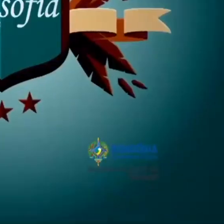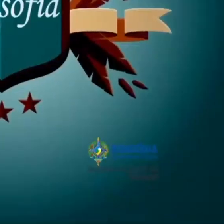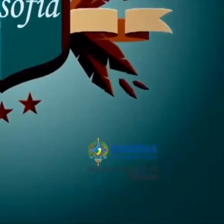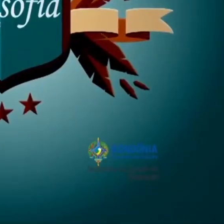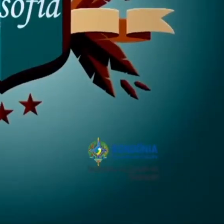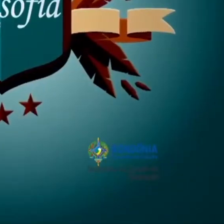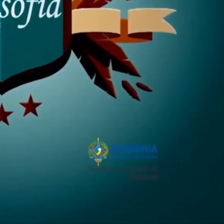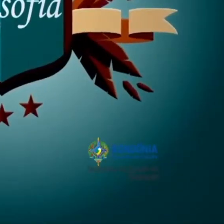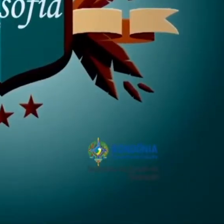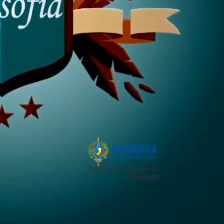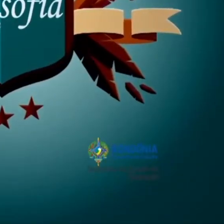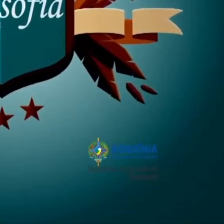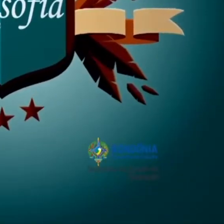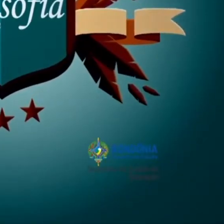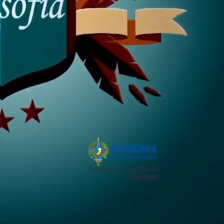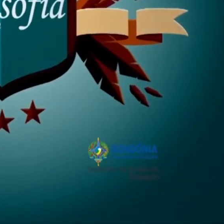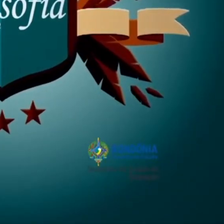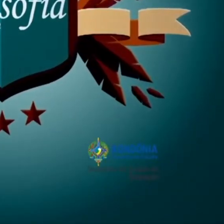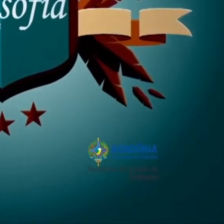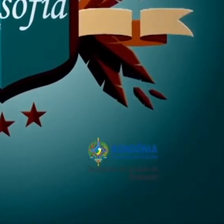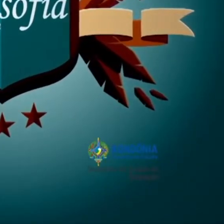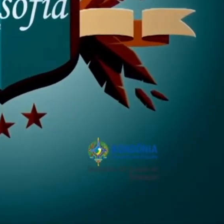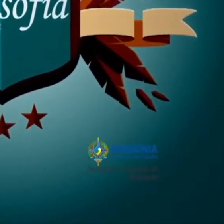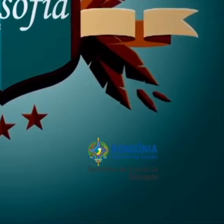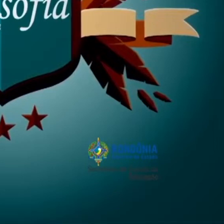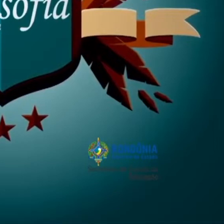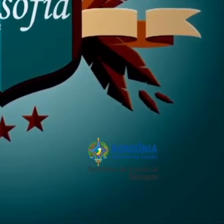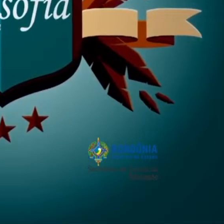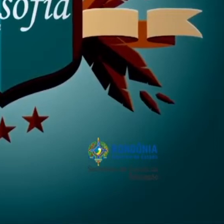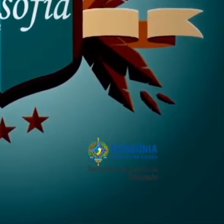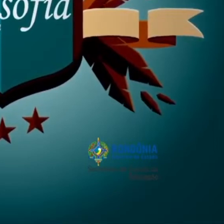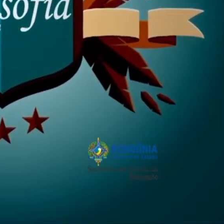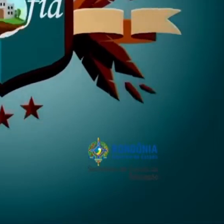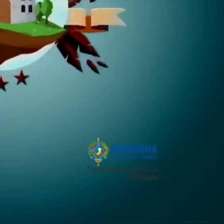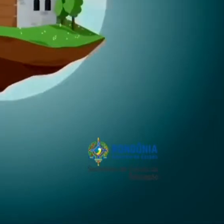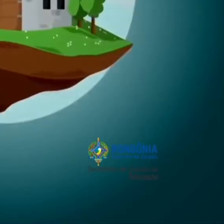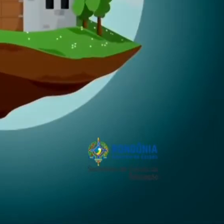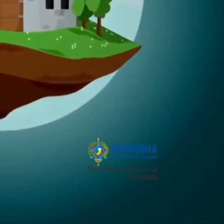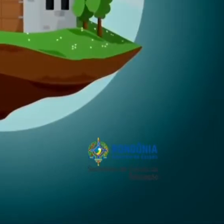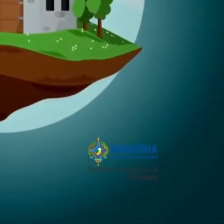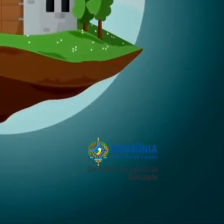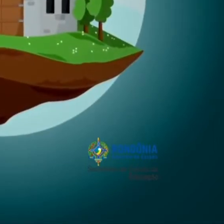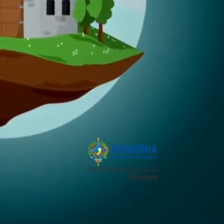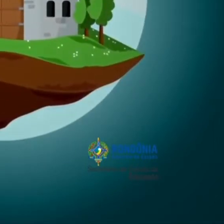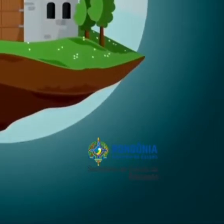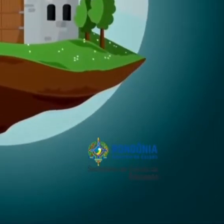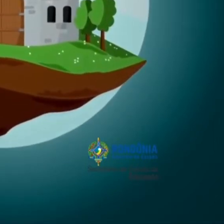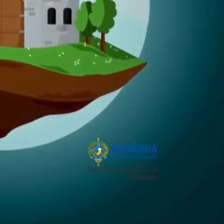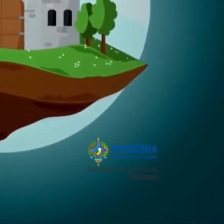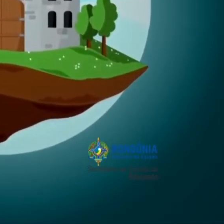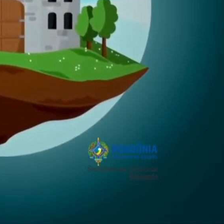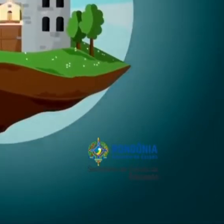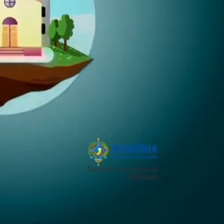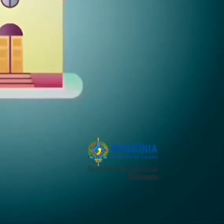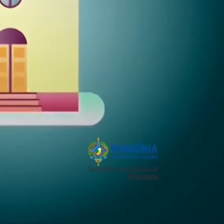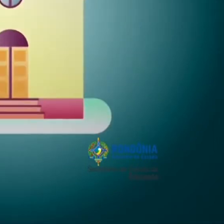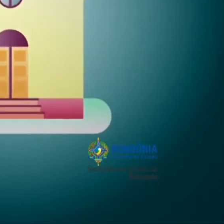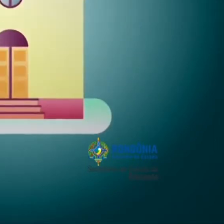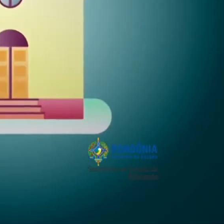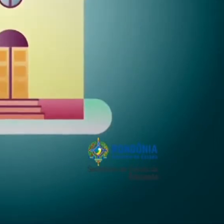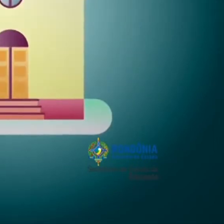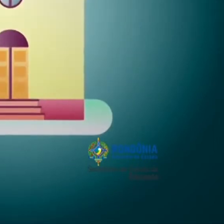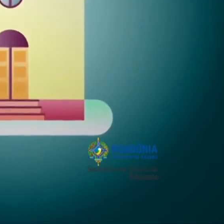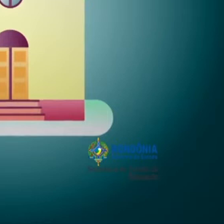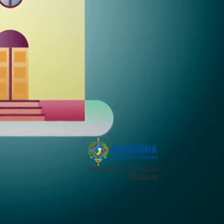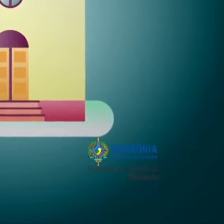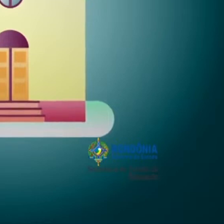Olá! A filosofia se desenvolveu na Europa durante a Idade Média. Este período ficou marcado por grande influência